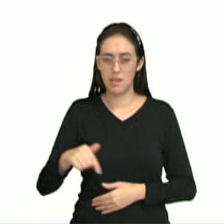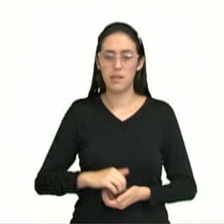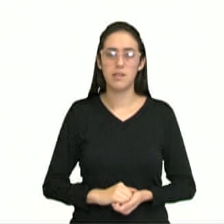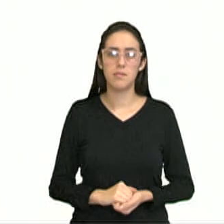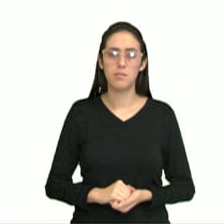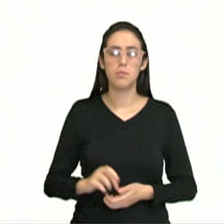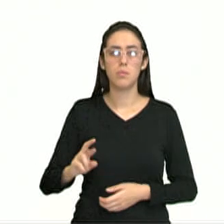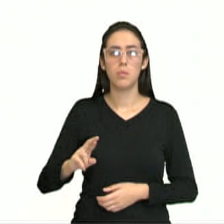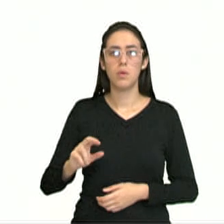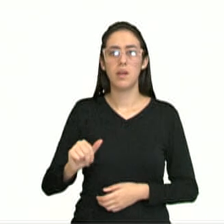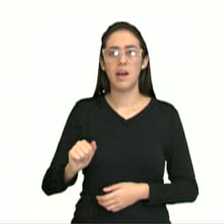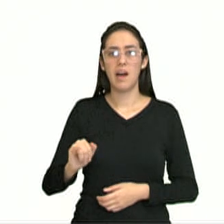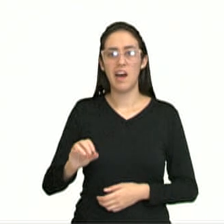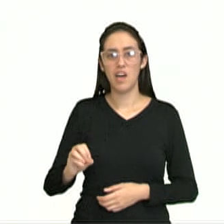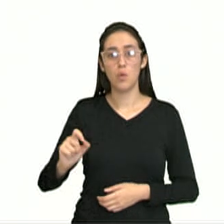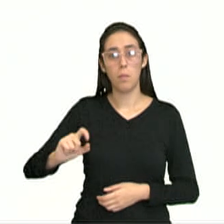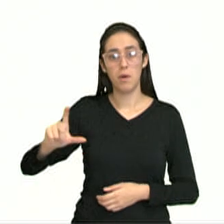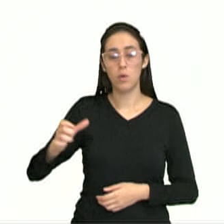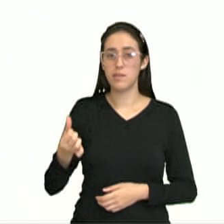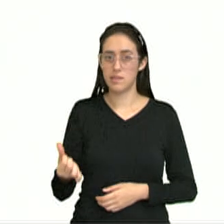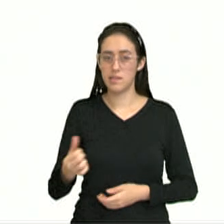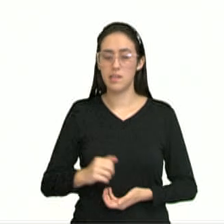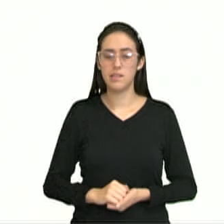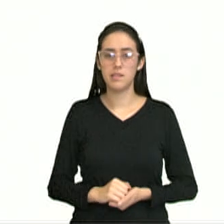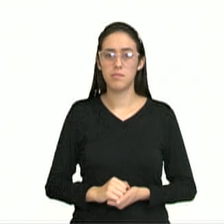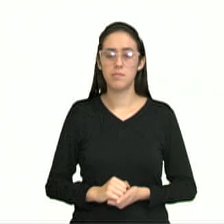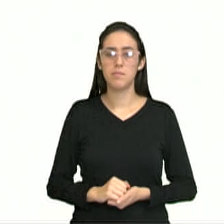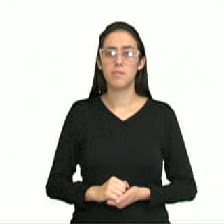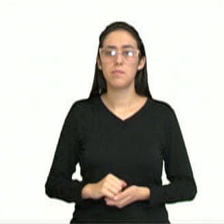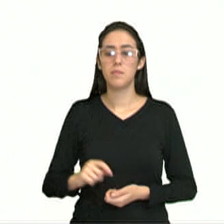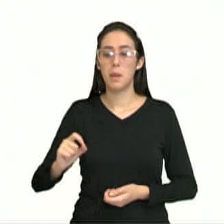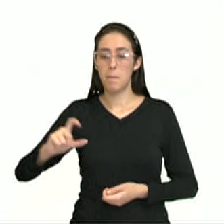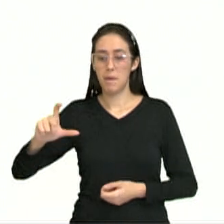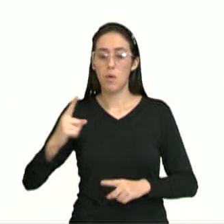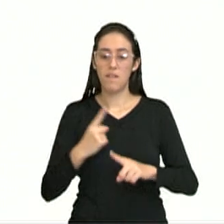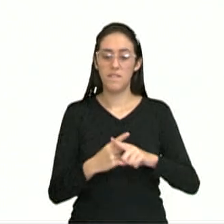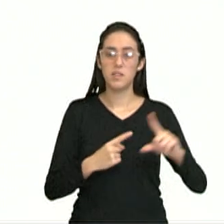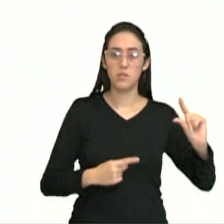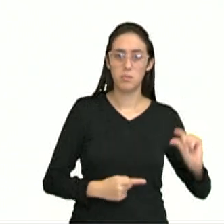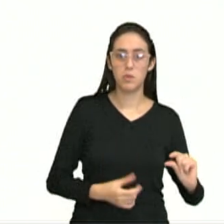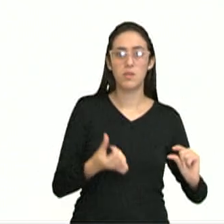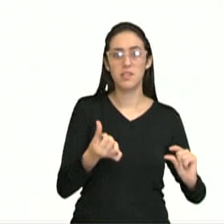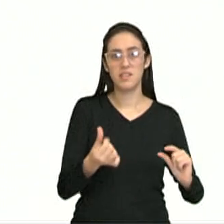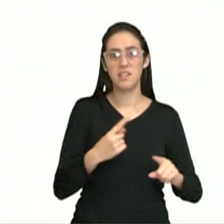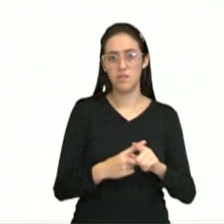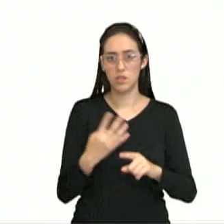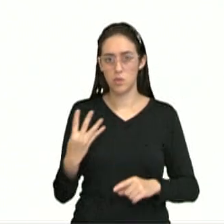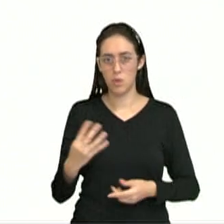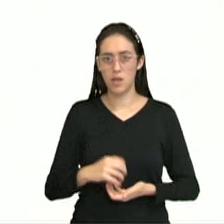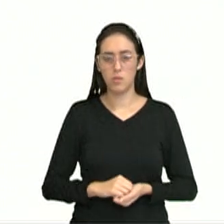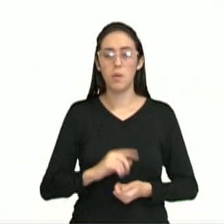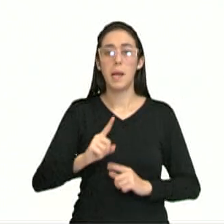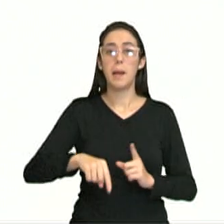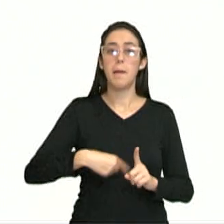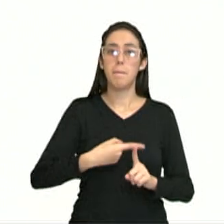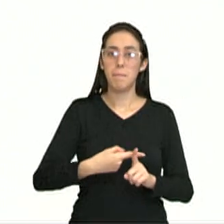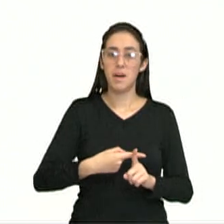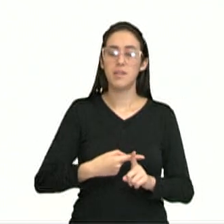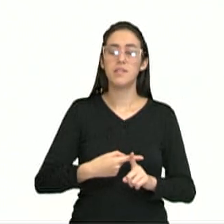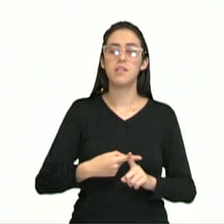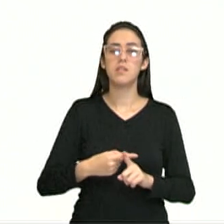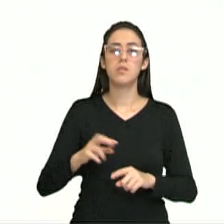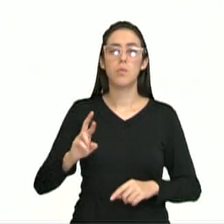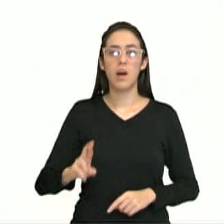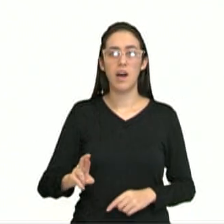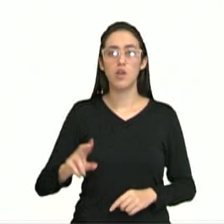o raio maior, que é 6, o raio maior vezes o raio menor, que no caso é 6 vezes 4, mais o raio menor, que é